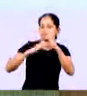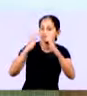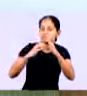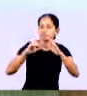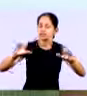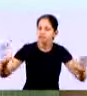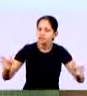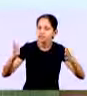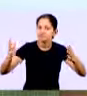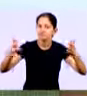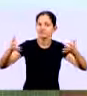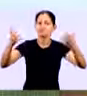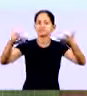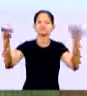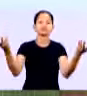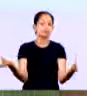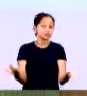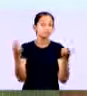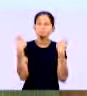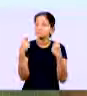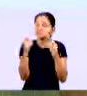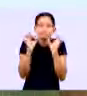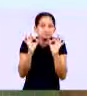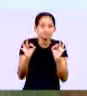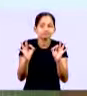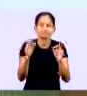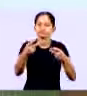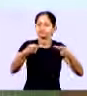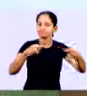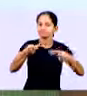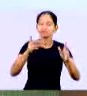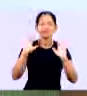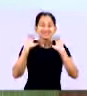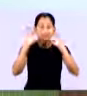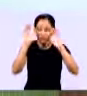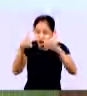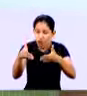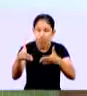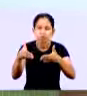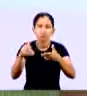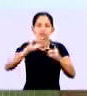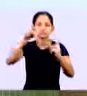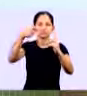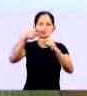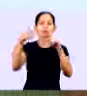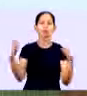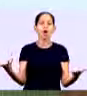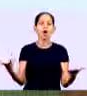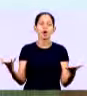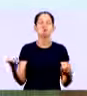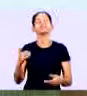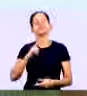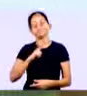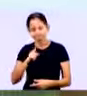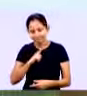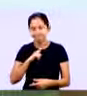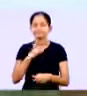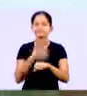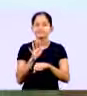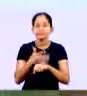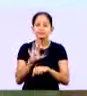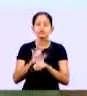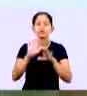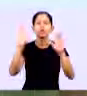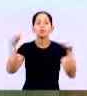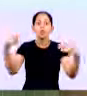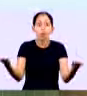para a empresa. Então esse planejamento ele tem que ser bem feito, ele tem que ser focado naquilo que é o objetivo da empresa, ele tem que ser focado naquilo que são as atividades